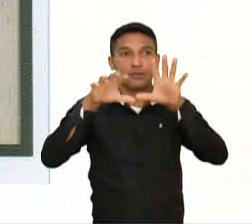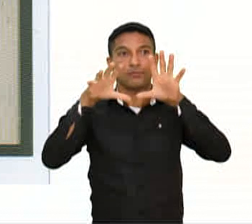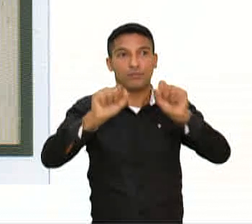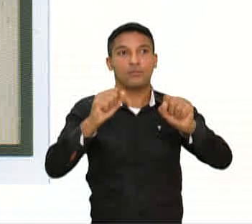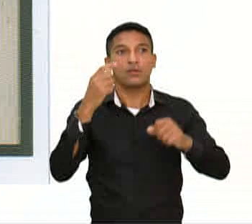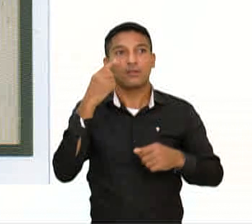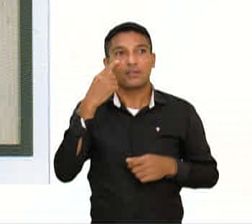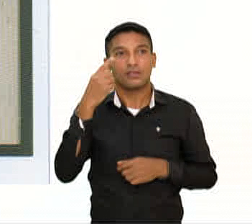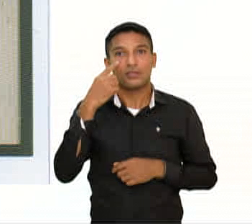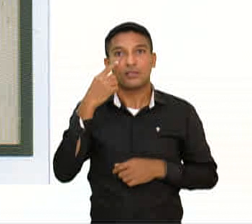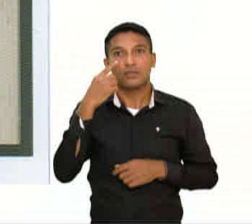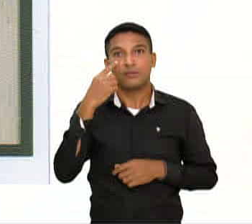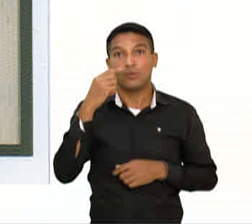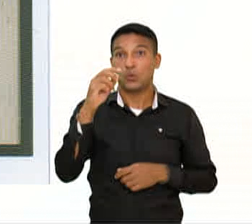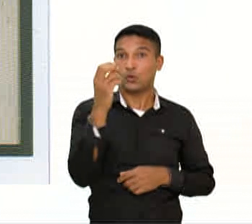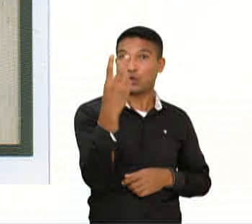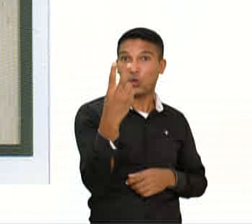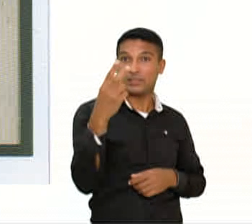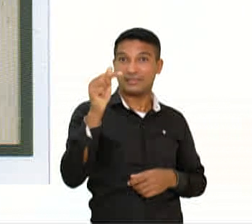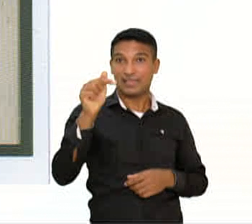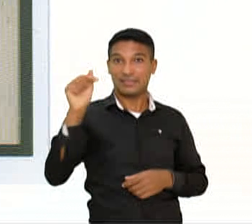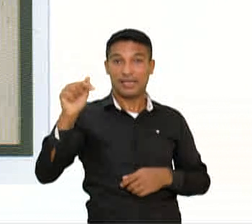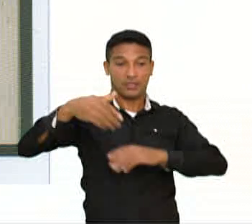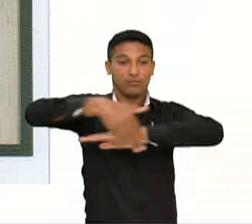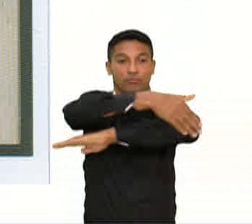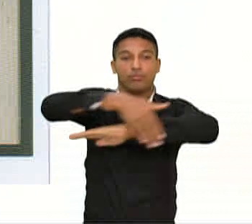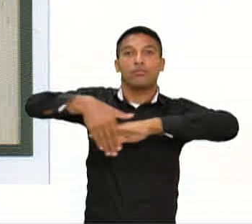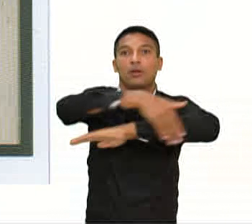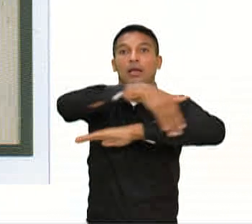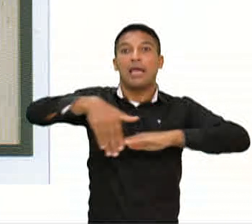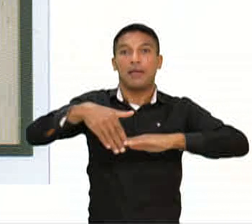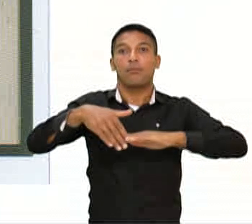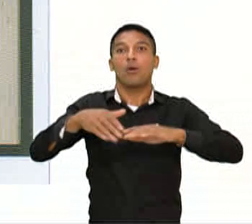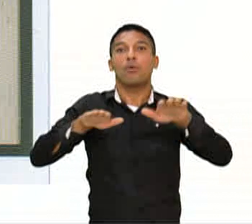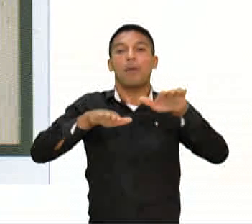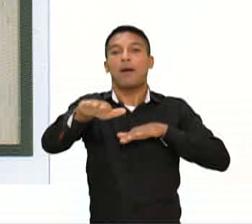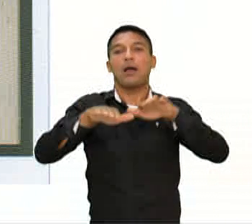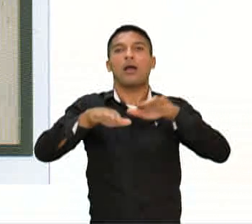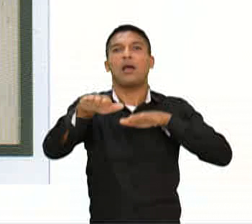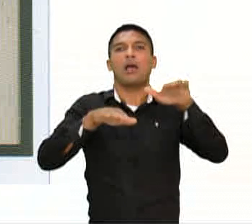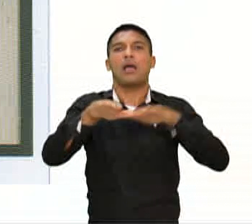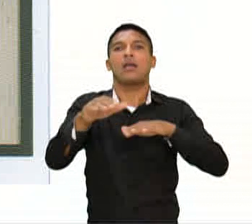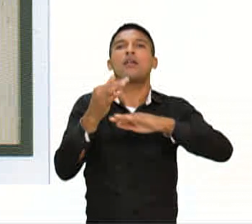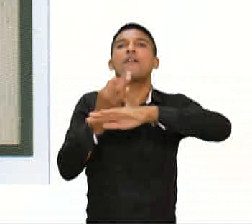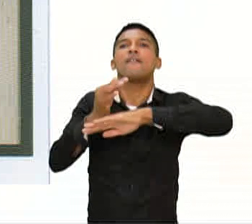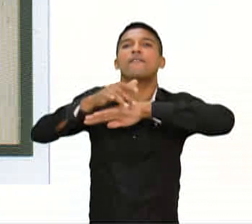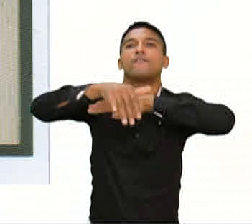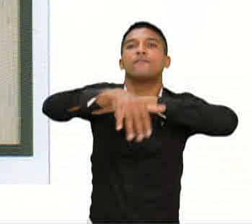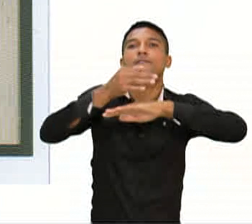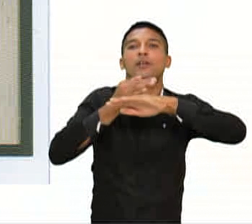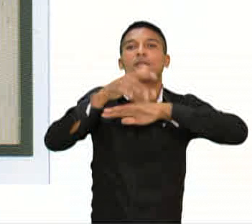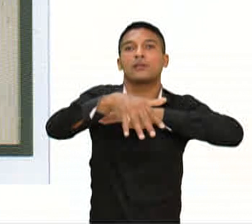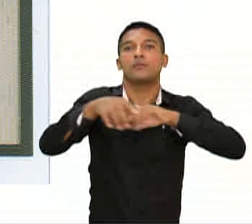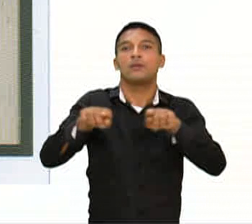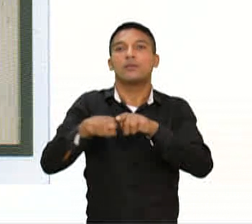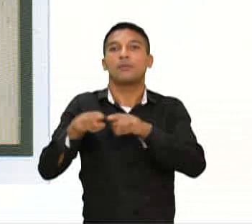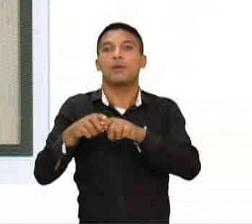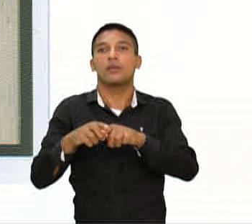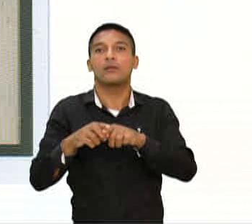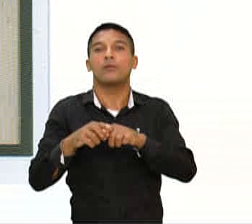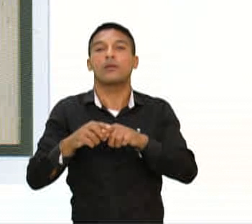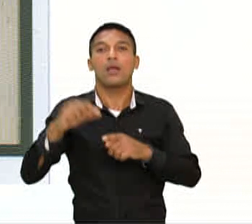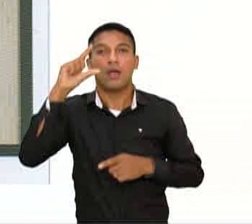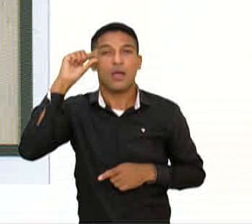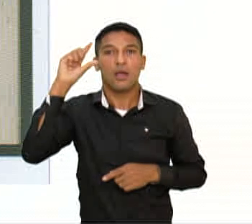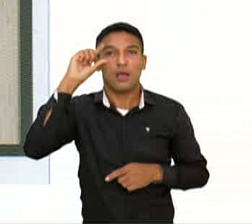literalmente a 277, chegada em Foz do Iguaçu, Guarapuava, região de Londrina e Maringá, também bem proeminente,